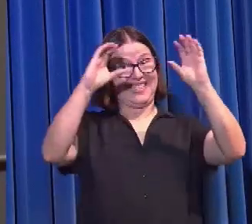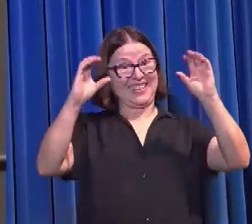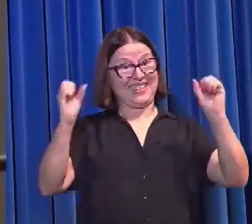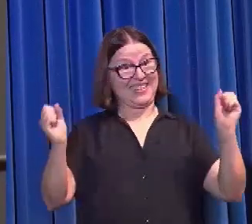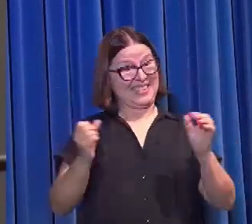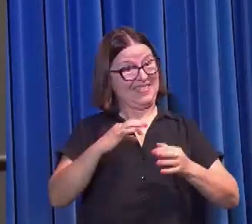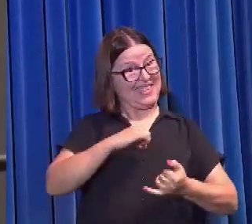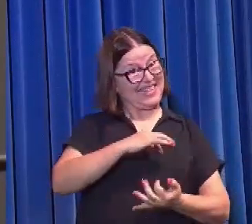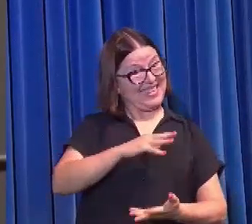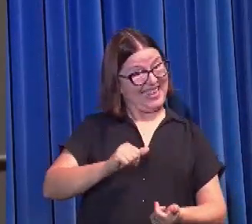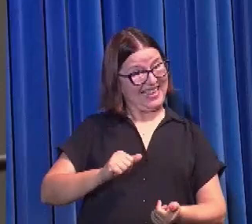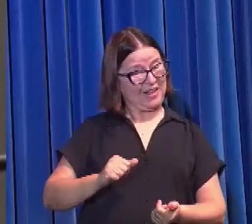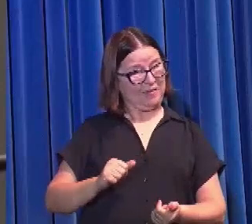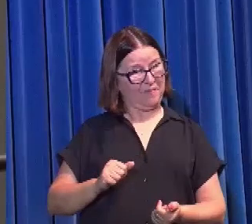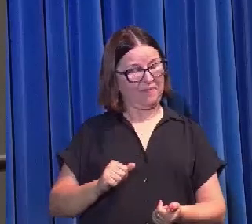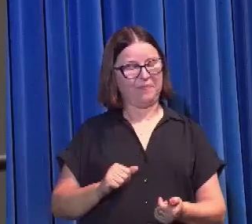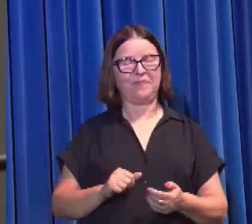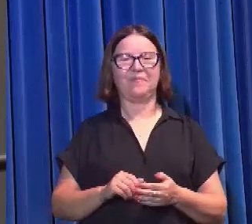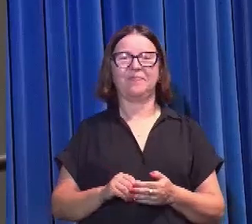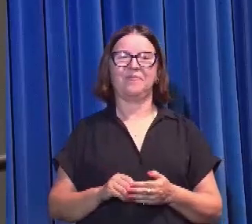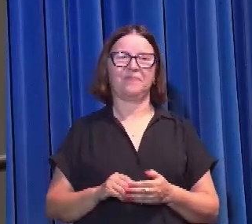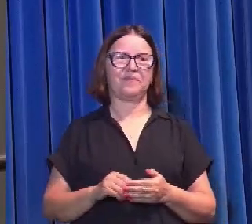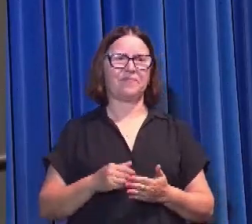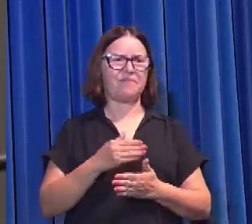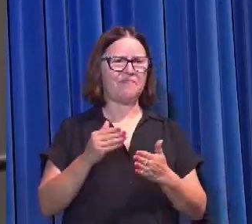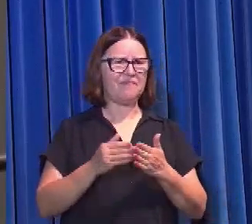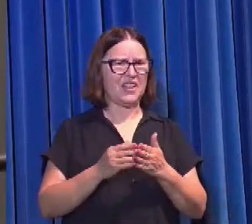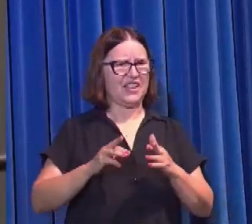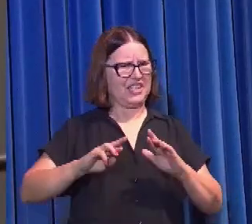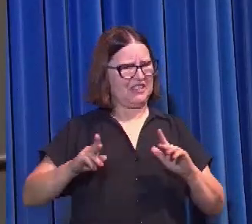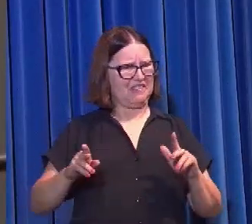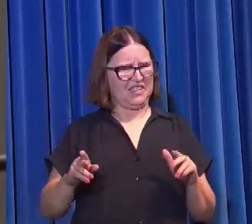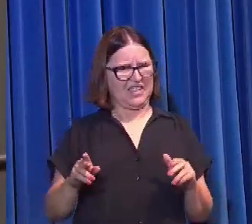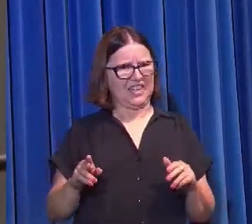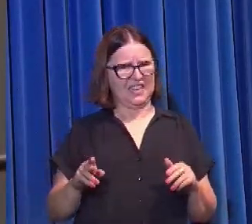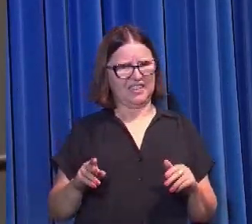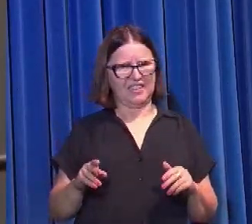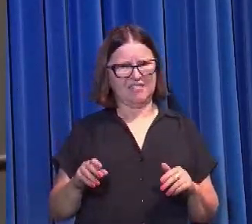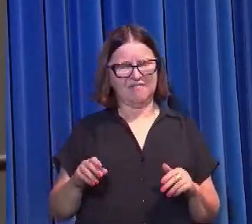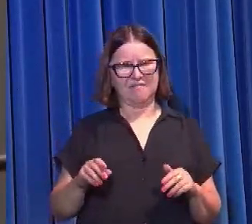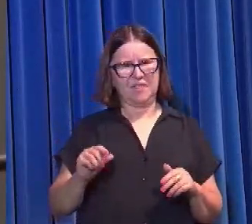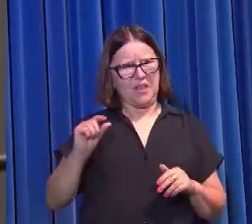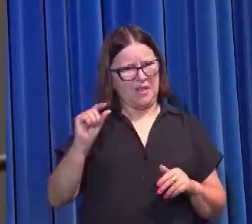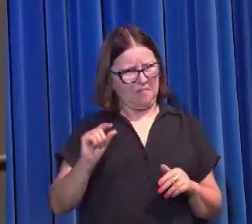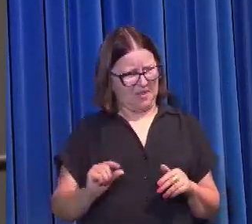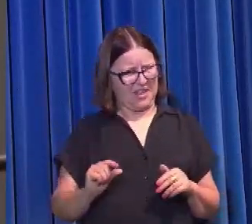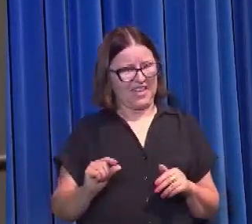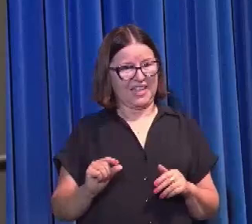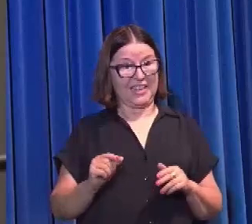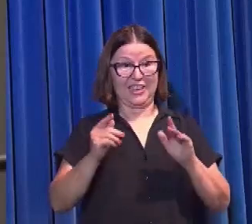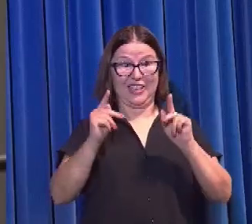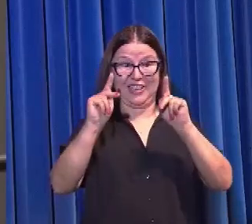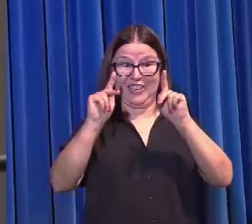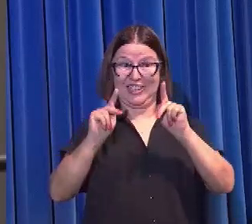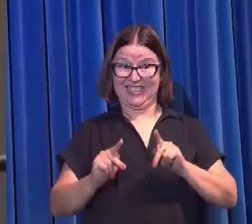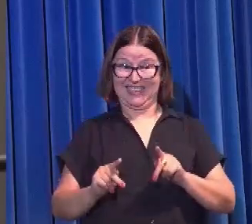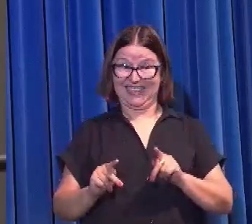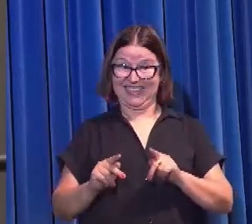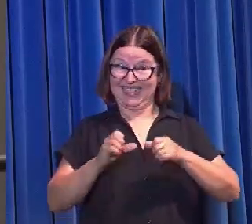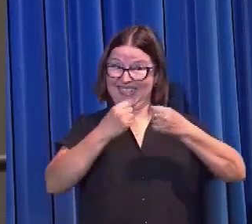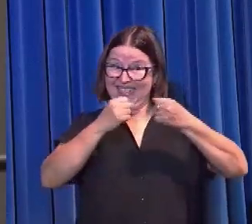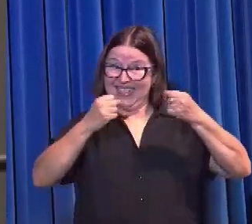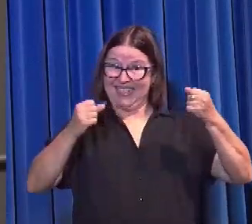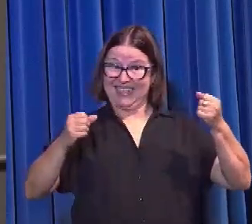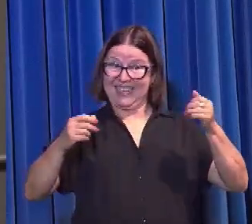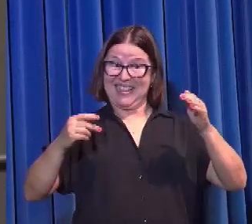diferenças, irmãos, são nada diante dessa grandeza que nós temos. Nós devemos viver em alegria, unidos por isso, por